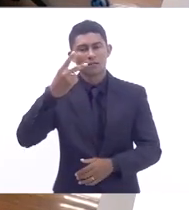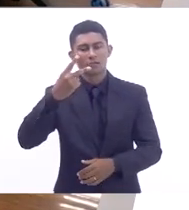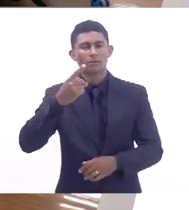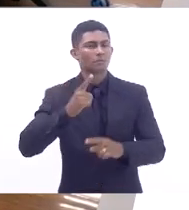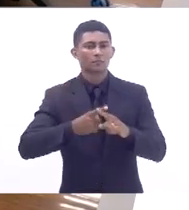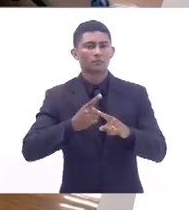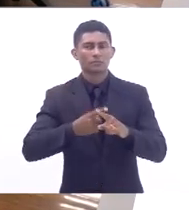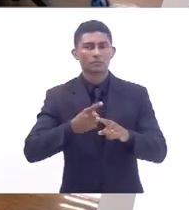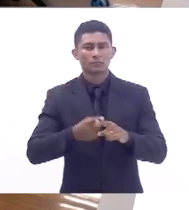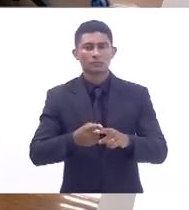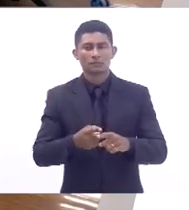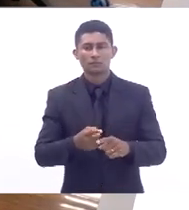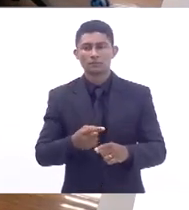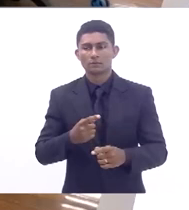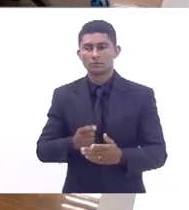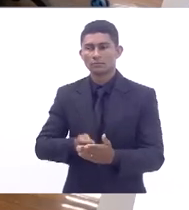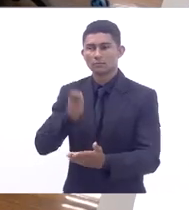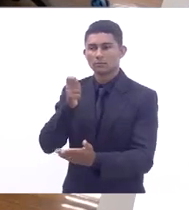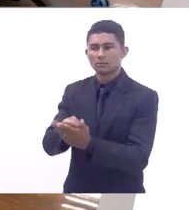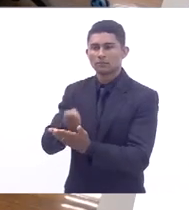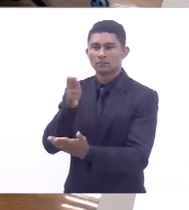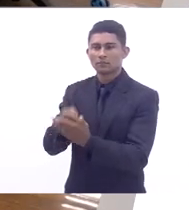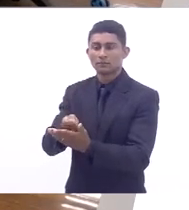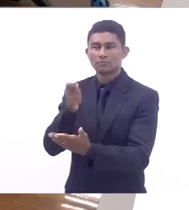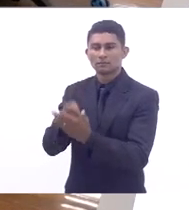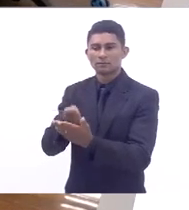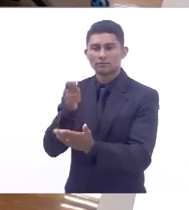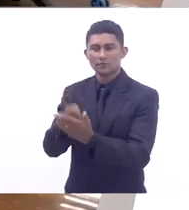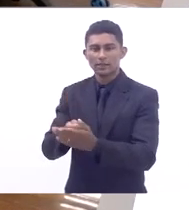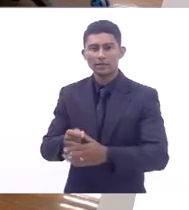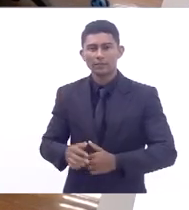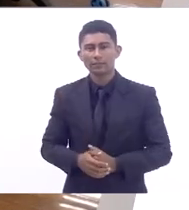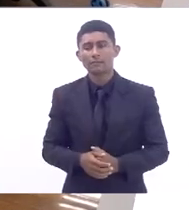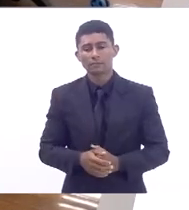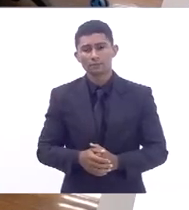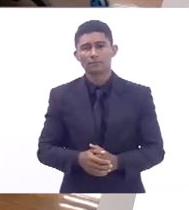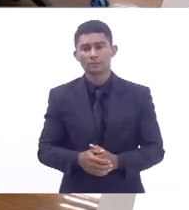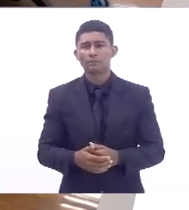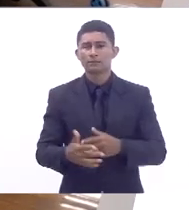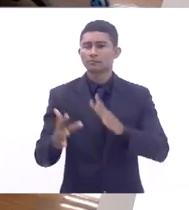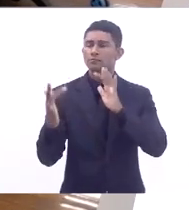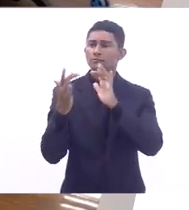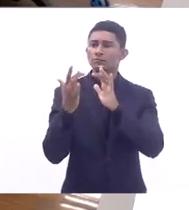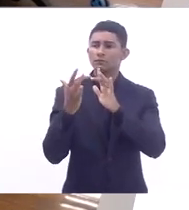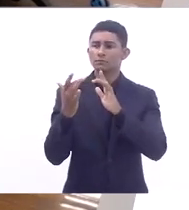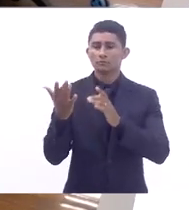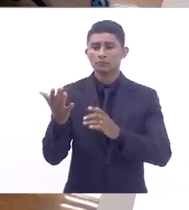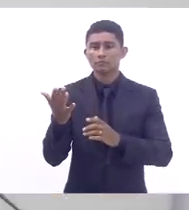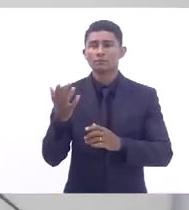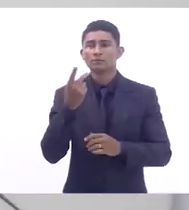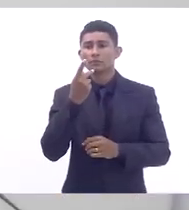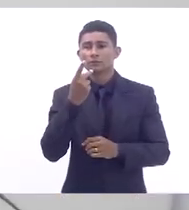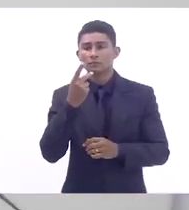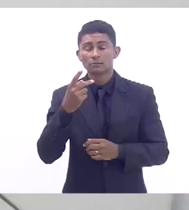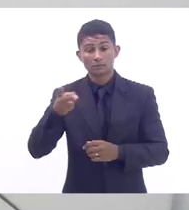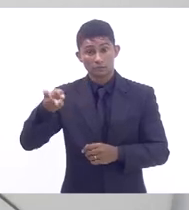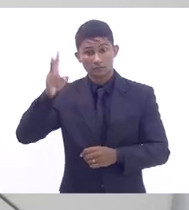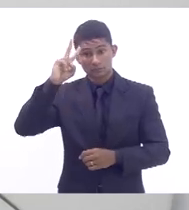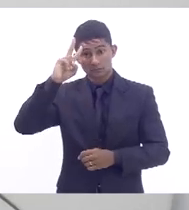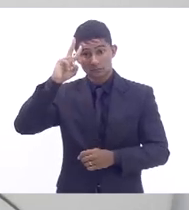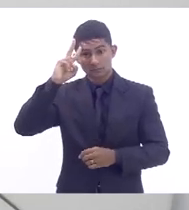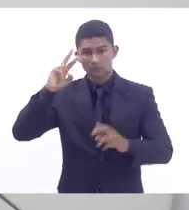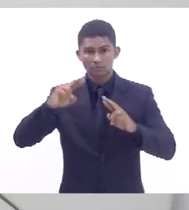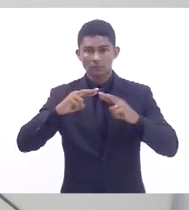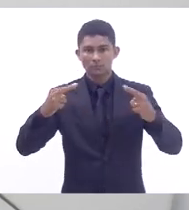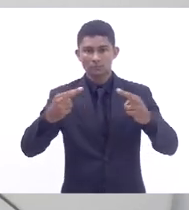essa pressão aqui sobre a Casa Civil dando sequência a uma contato Flávio então é confirmou aqui audiência na segunda-feira